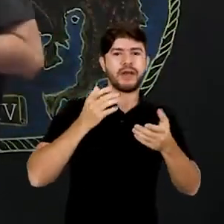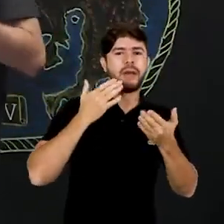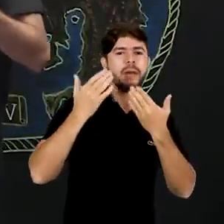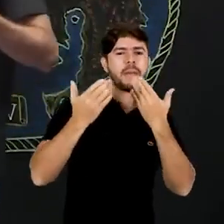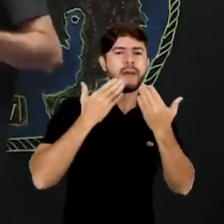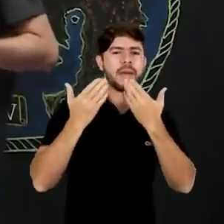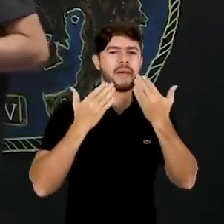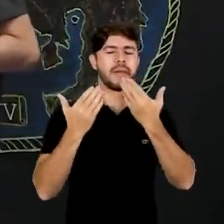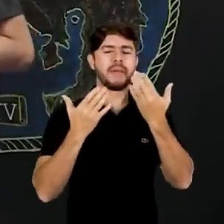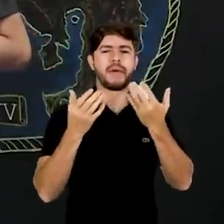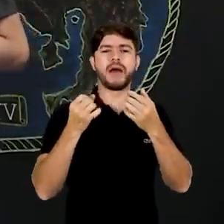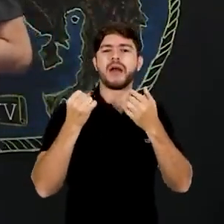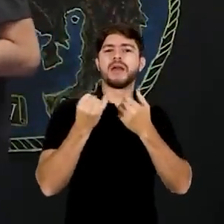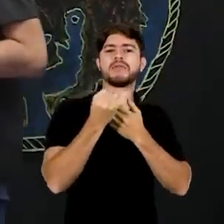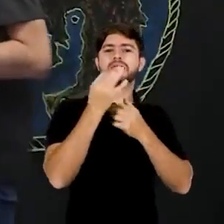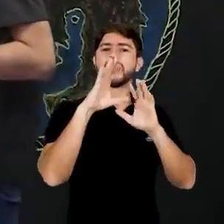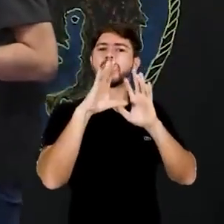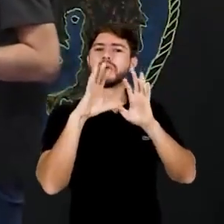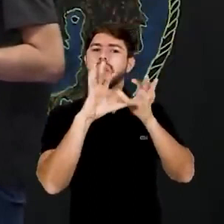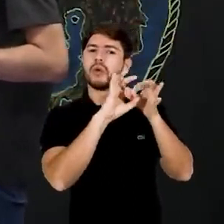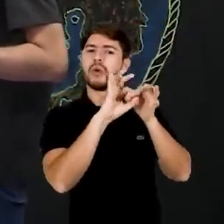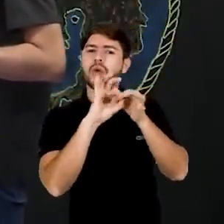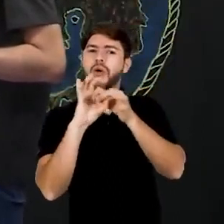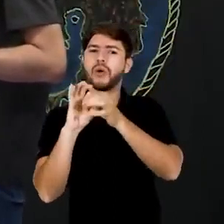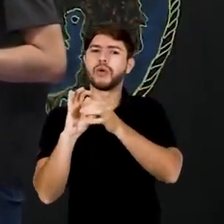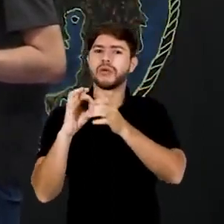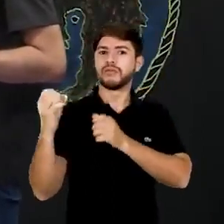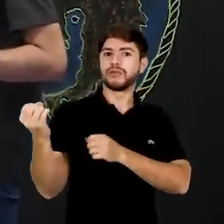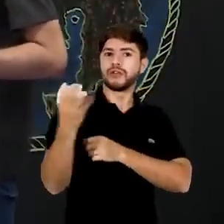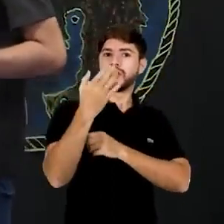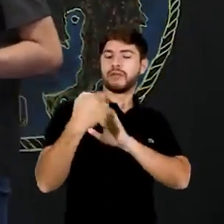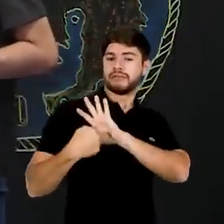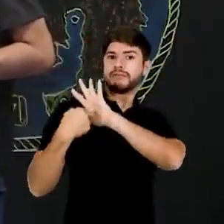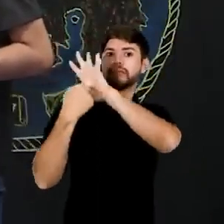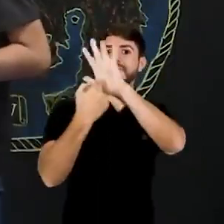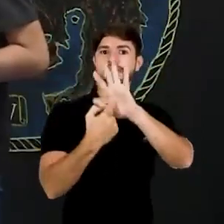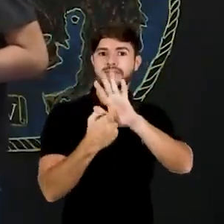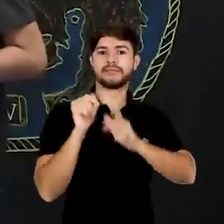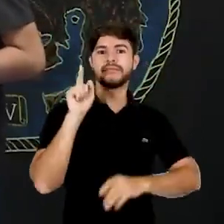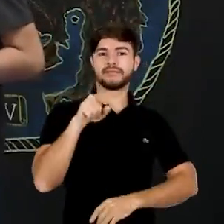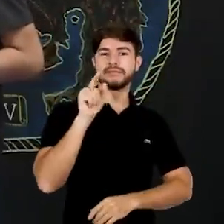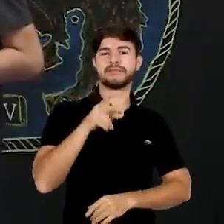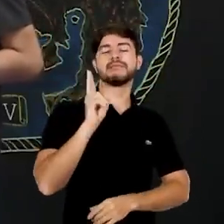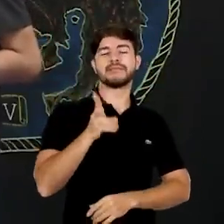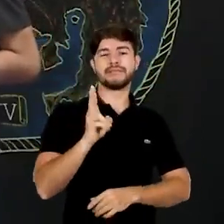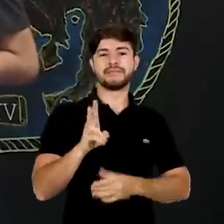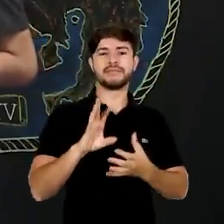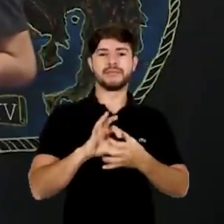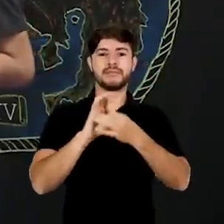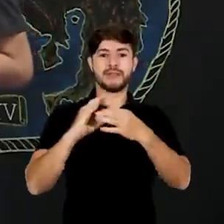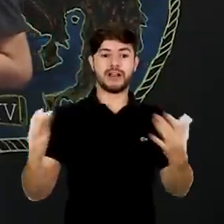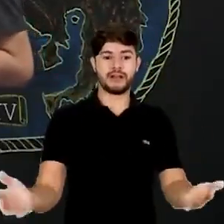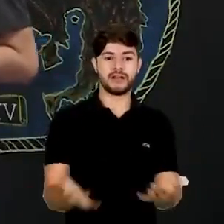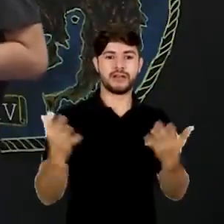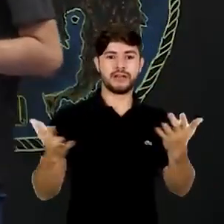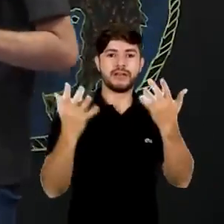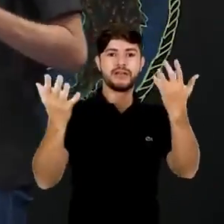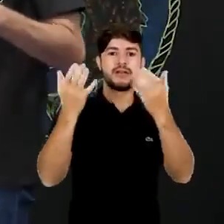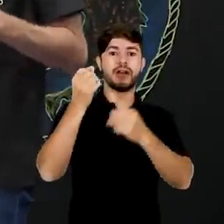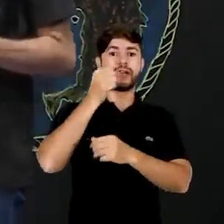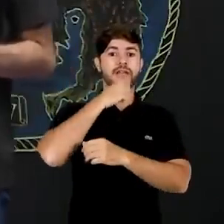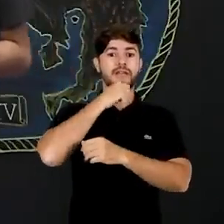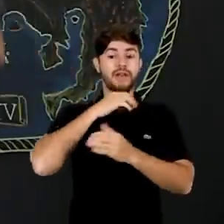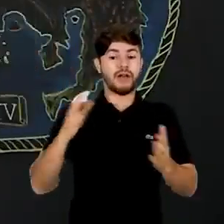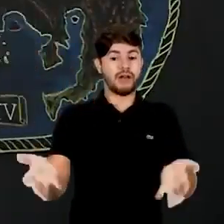pouco em que contexto esse conceito de modernidade ele surge. E ele está muito ligado a isso aqui, a valorização da antiguidade